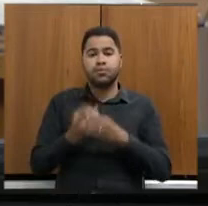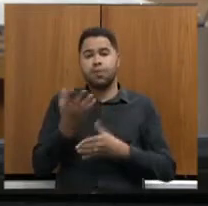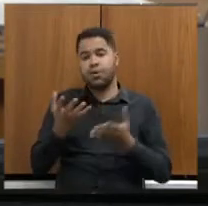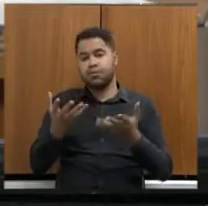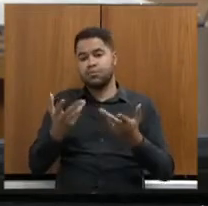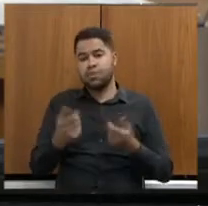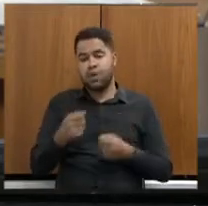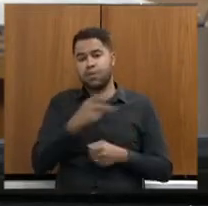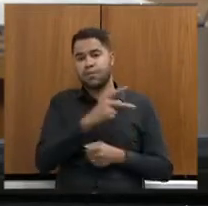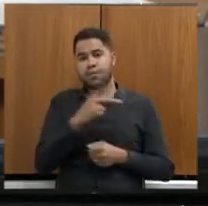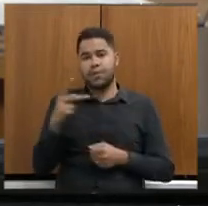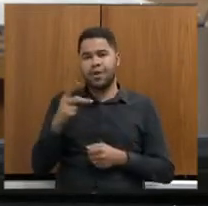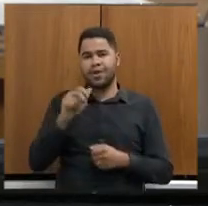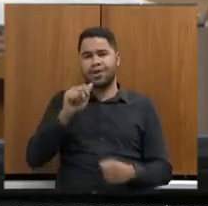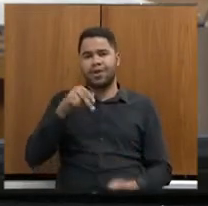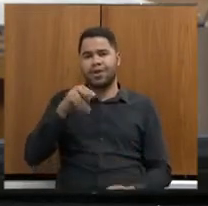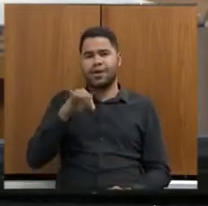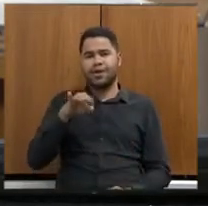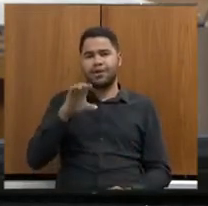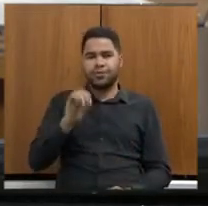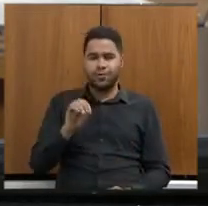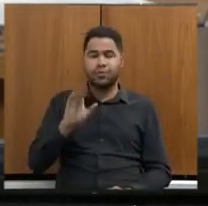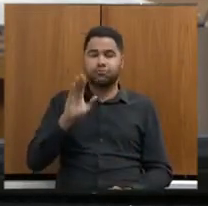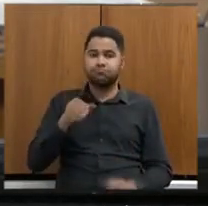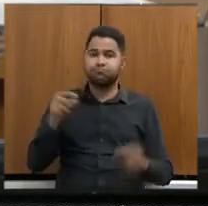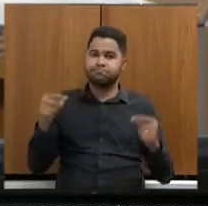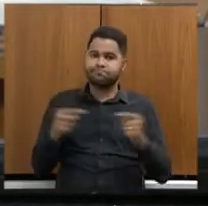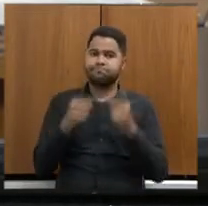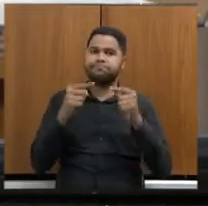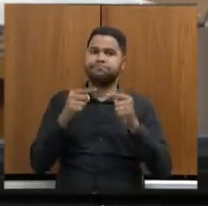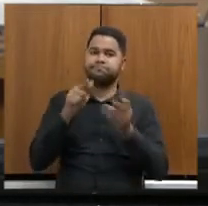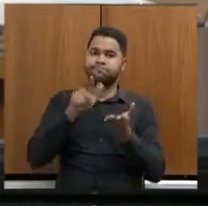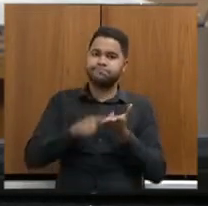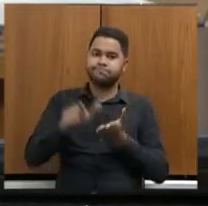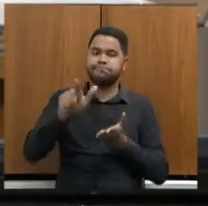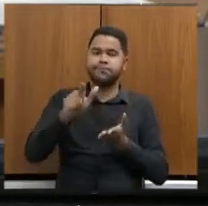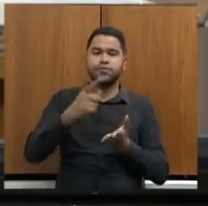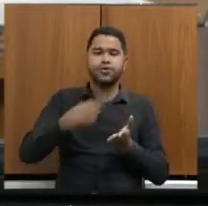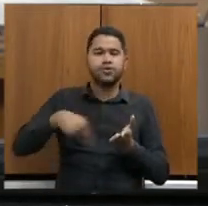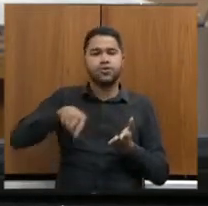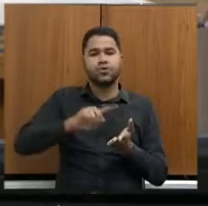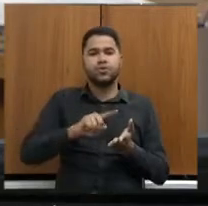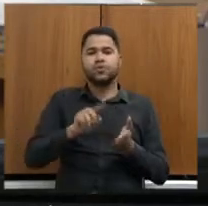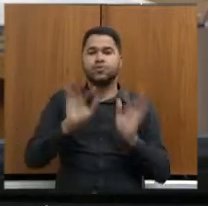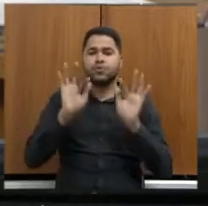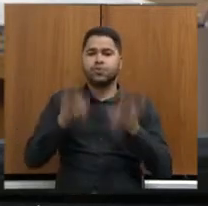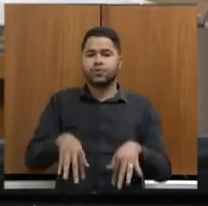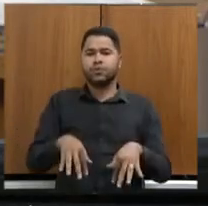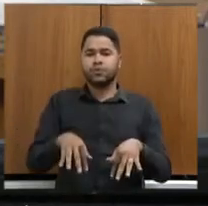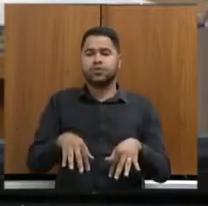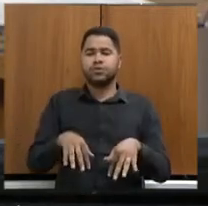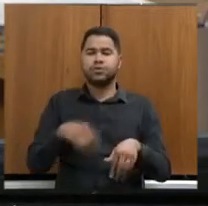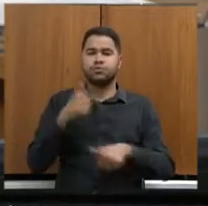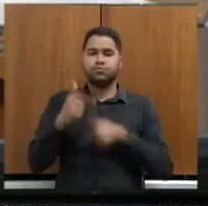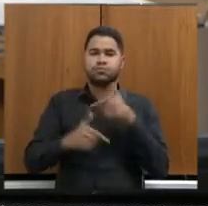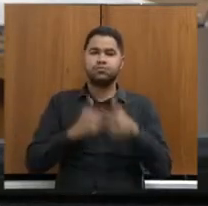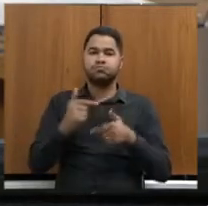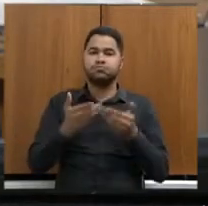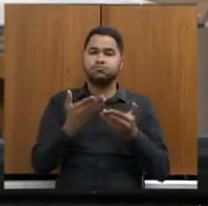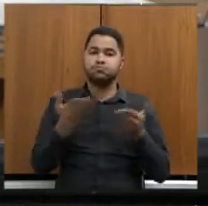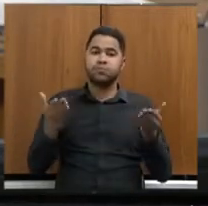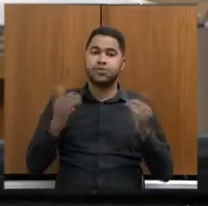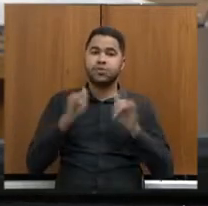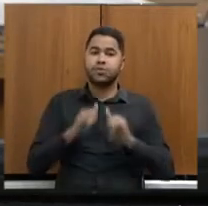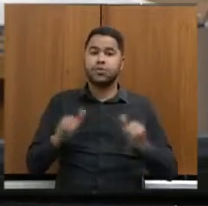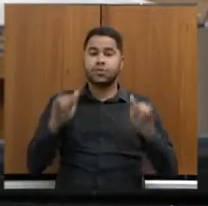ouvida o Presidente Antônio sol tá de acordo com que vai ser publicado e a gente está finalizando esses trabalhos então tem para você